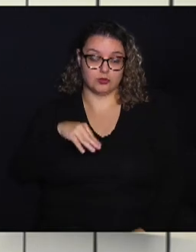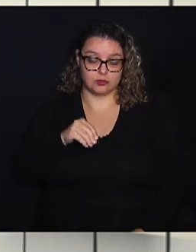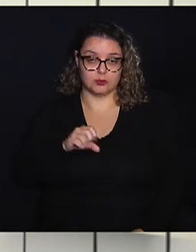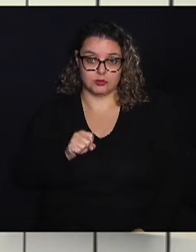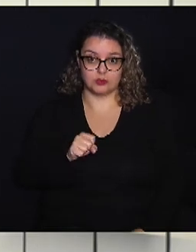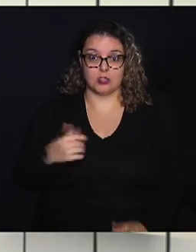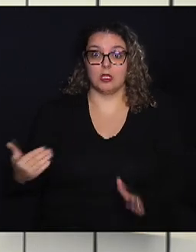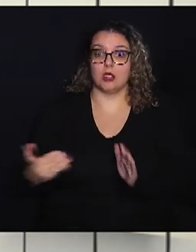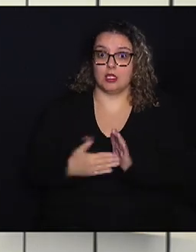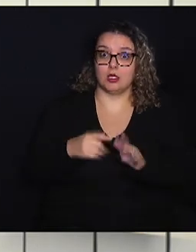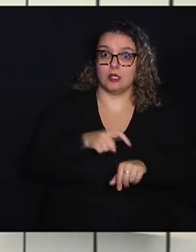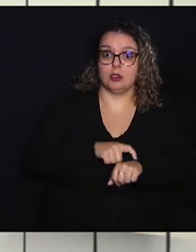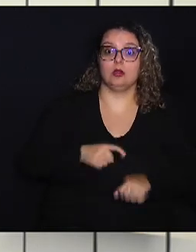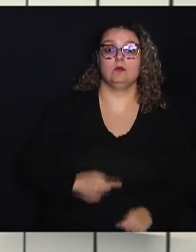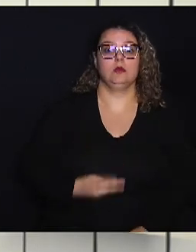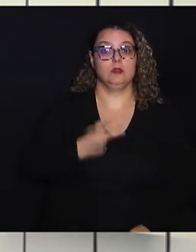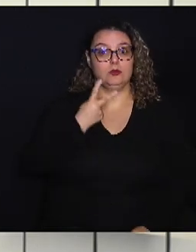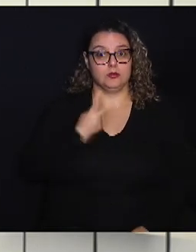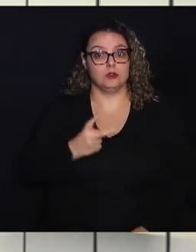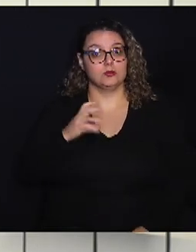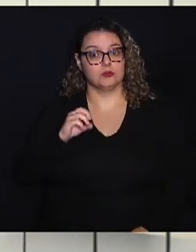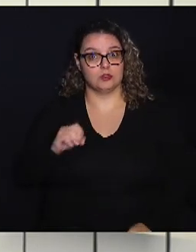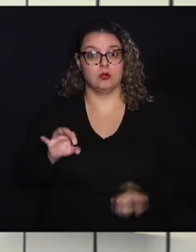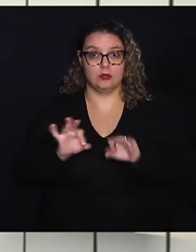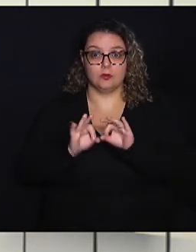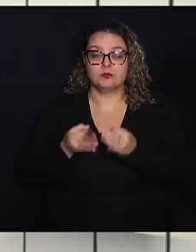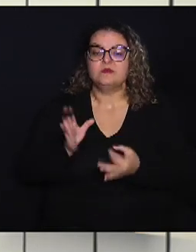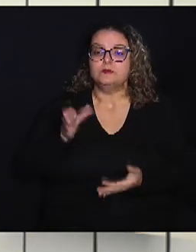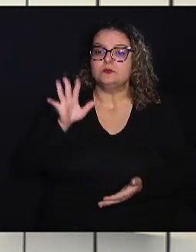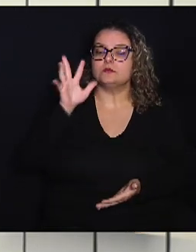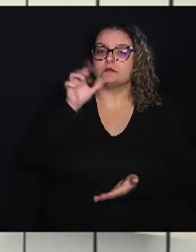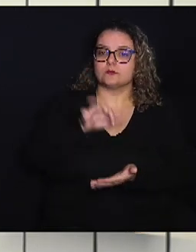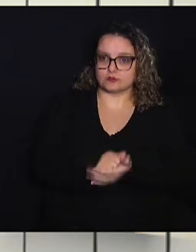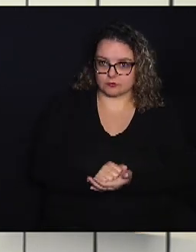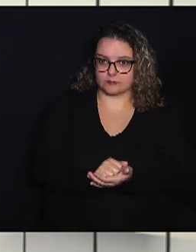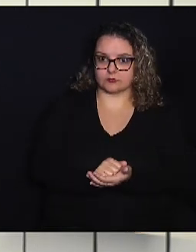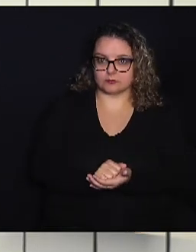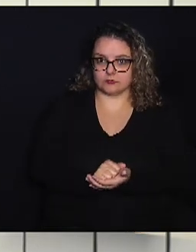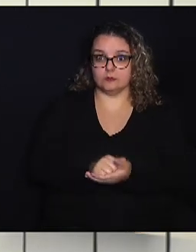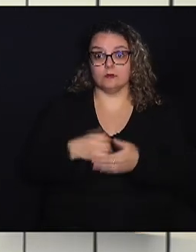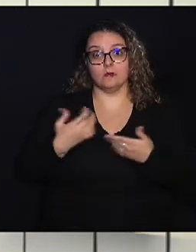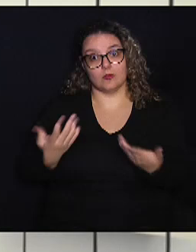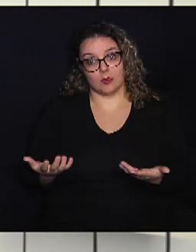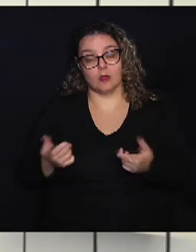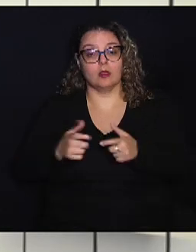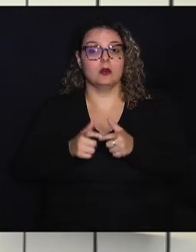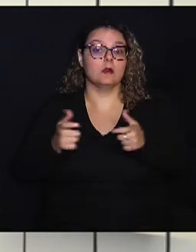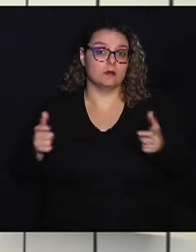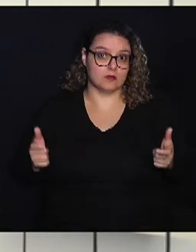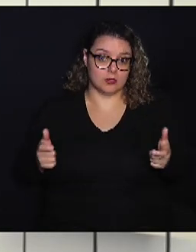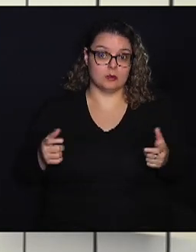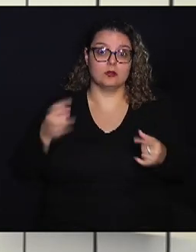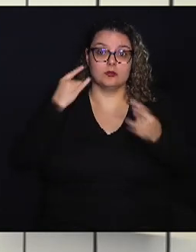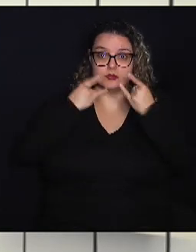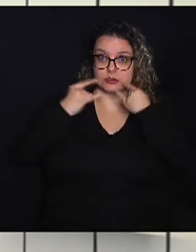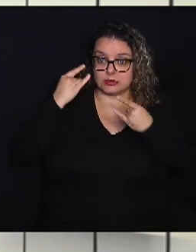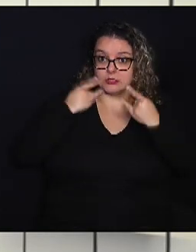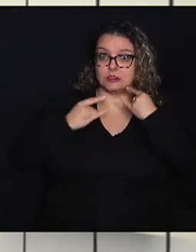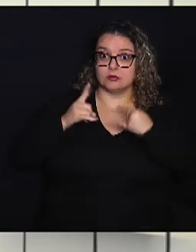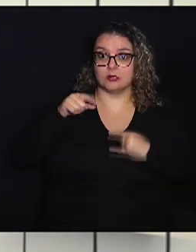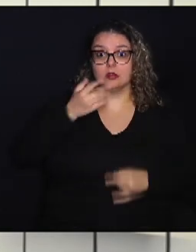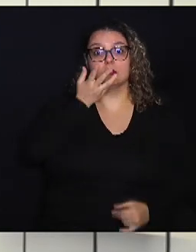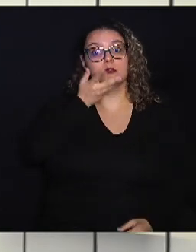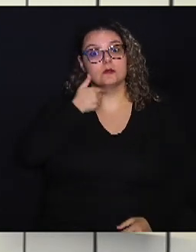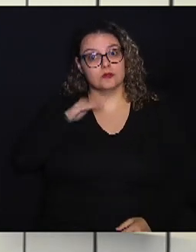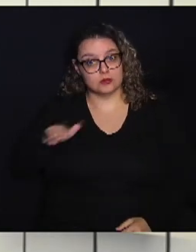Até o momento, 200 famílias já fizeram as inscrições, sendo que a maior parte dos interessados são crianças